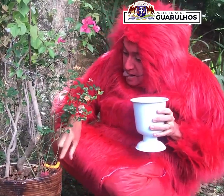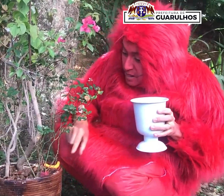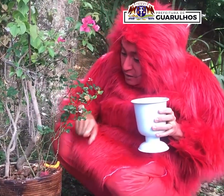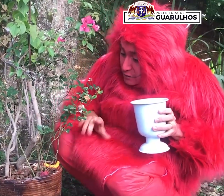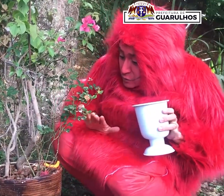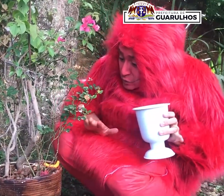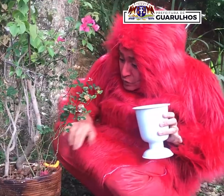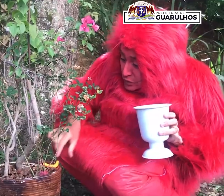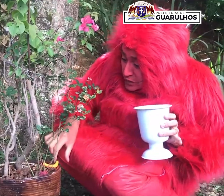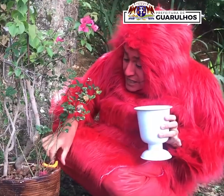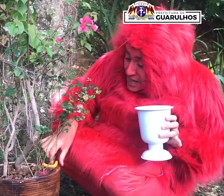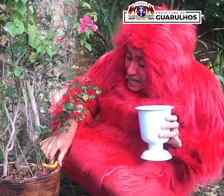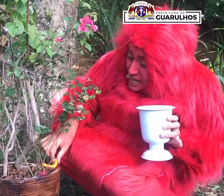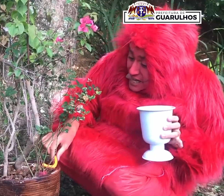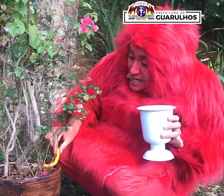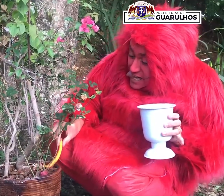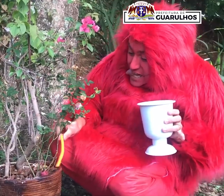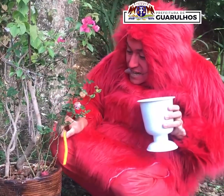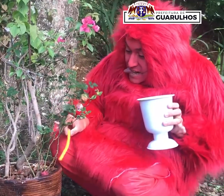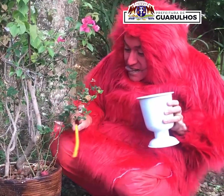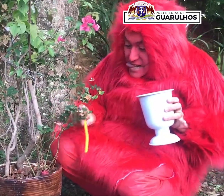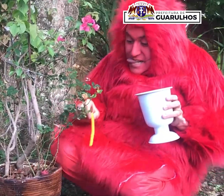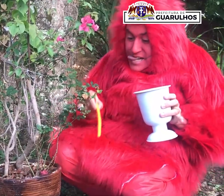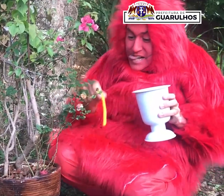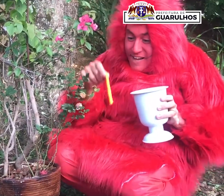E com cuidado.